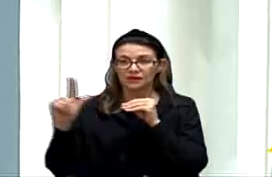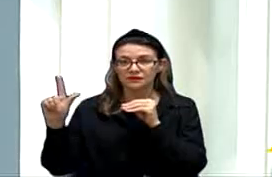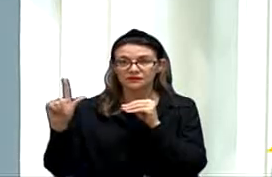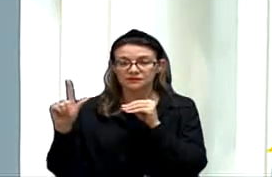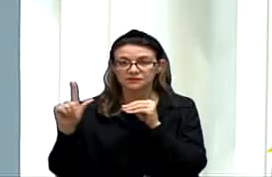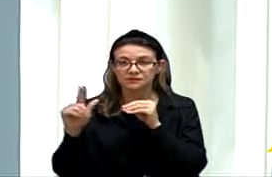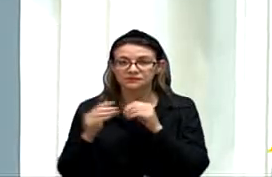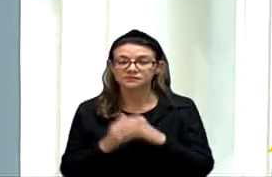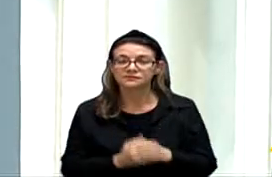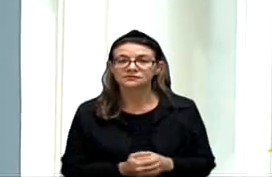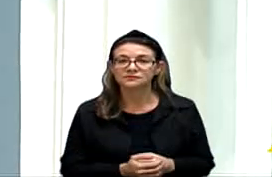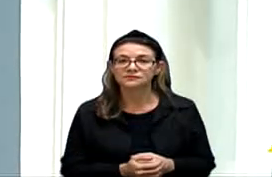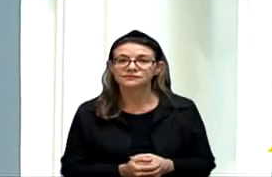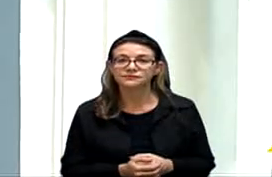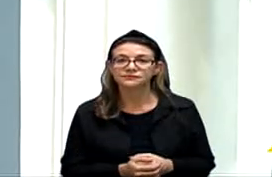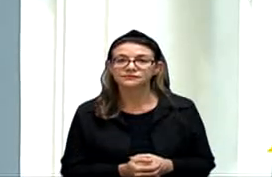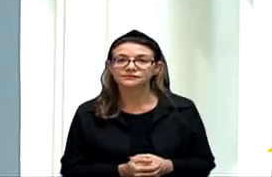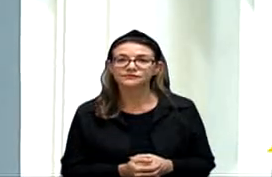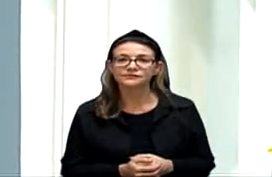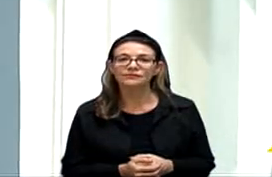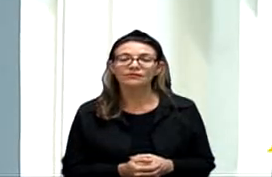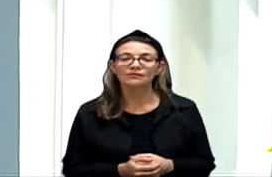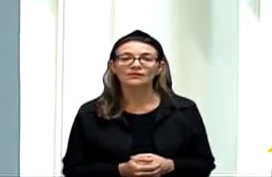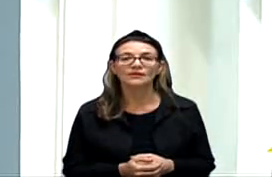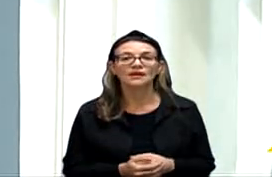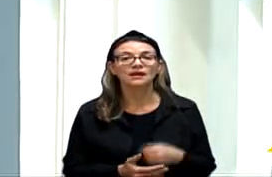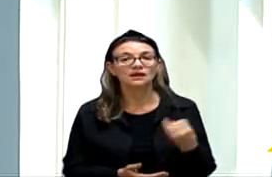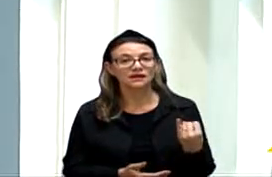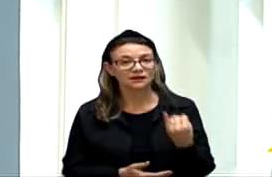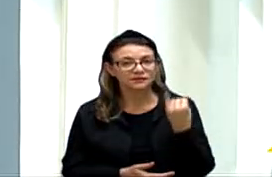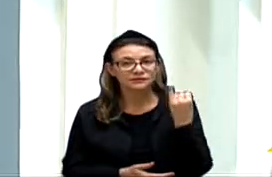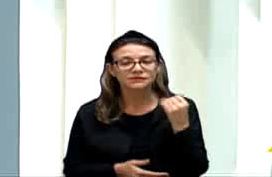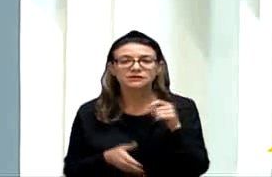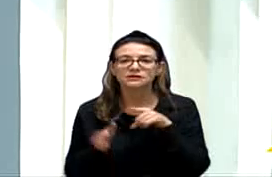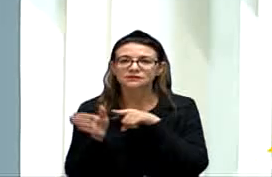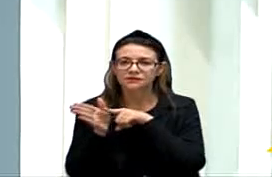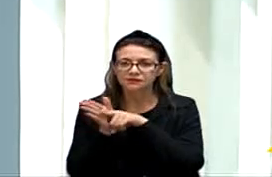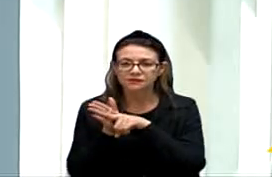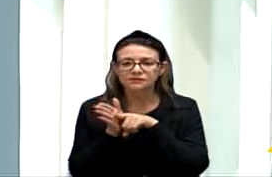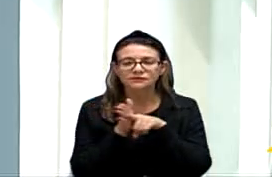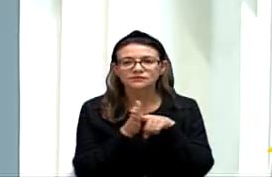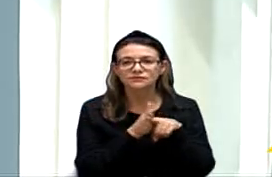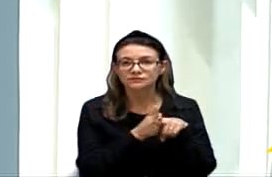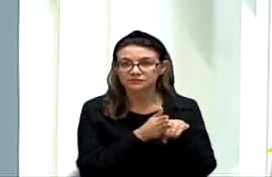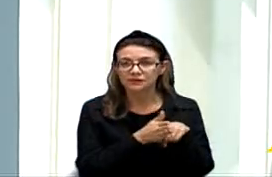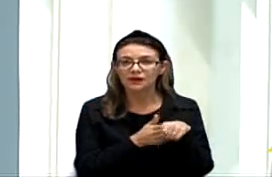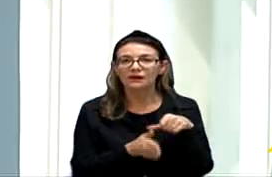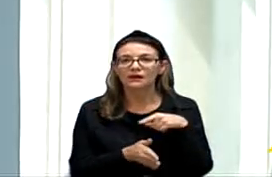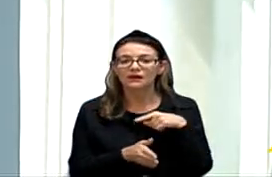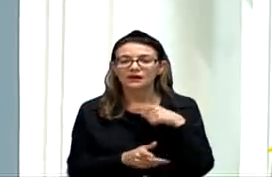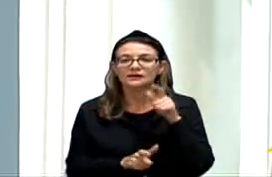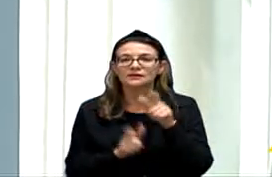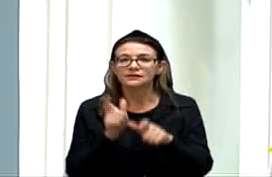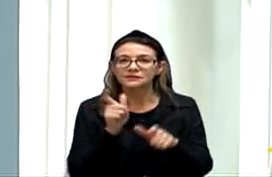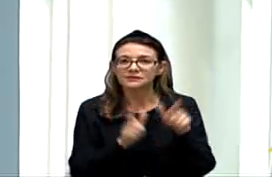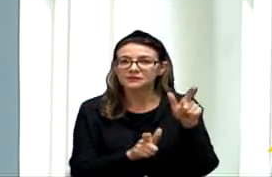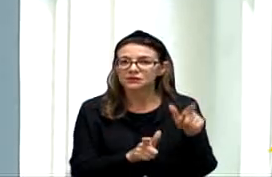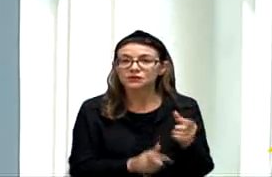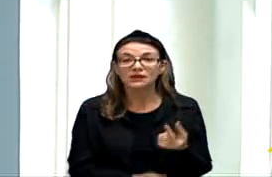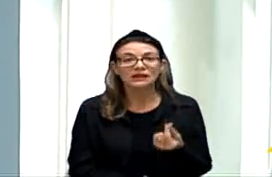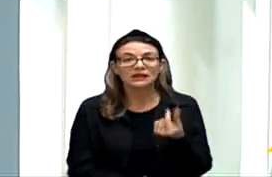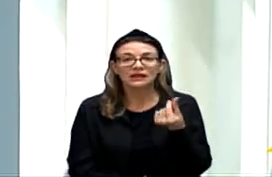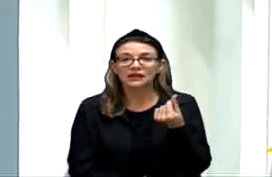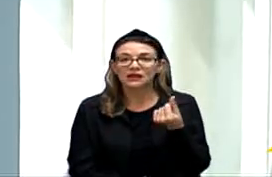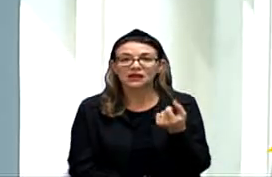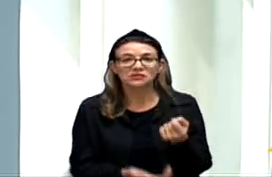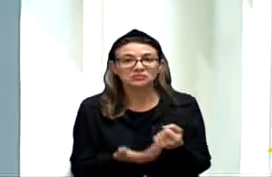denúncia importante que haja né a fiscalização nós temos aí pessoas que não têm dinheiro de comprar para comprar